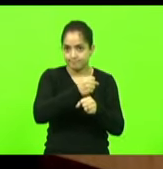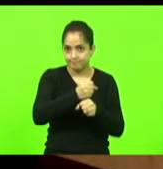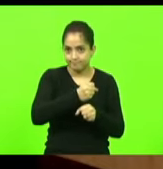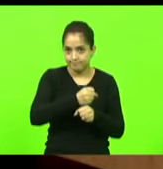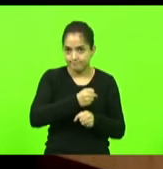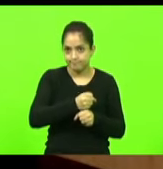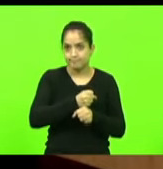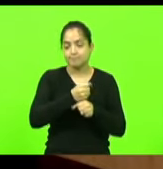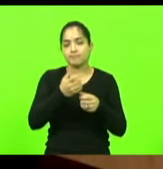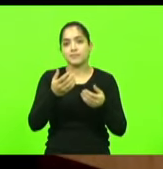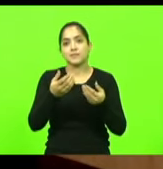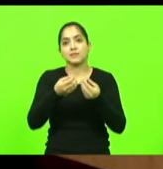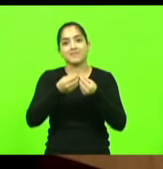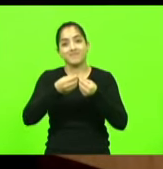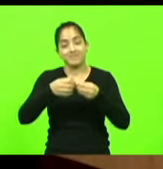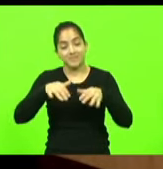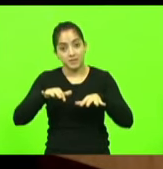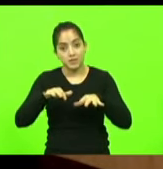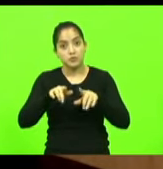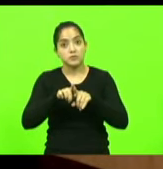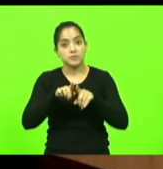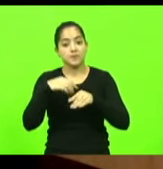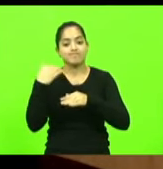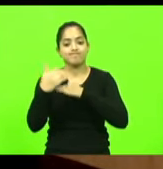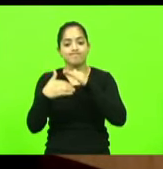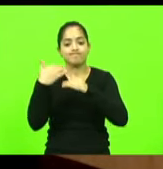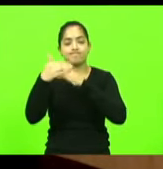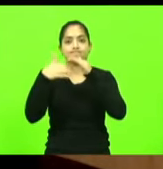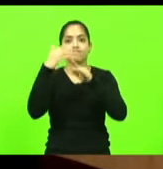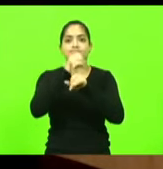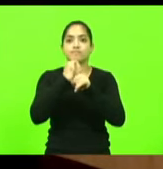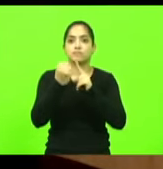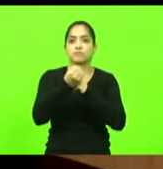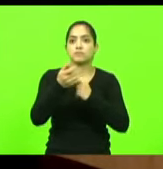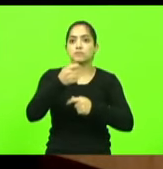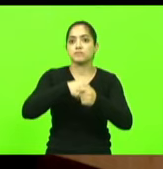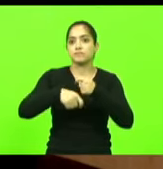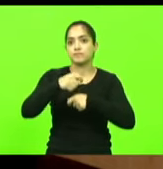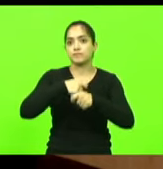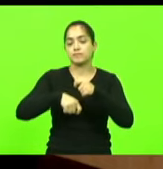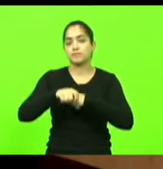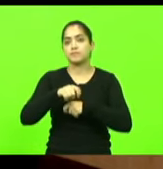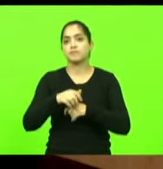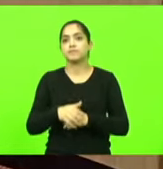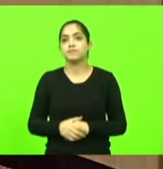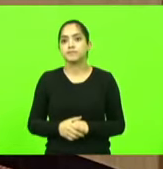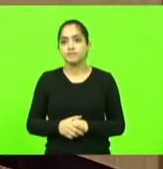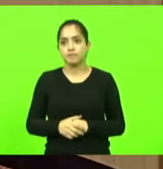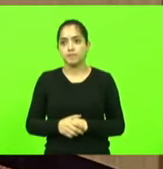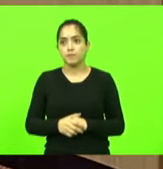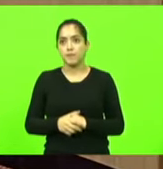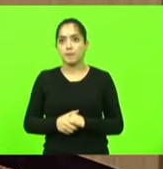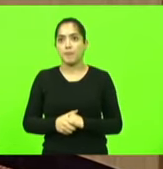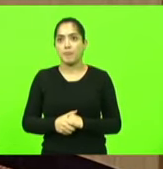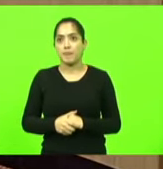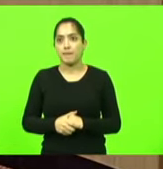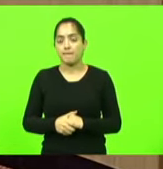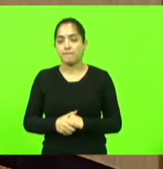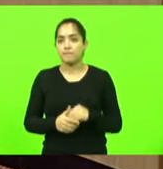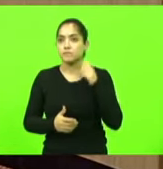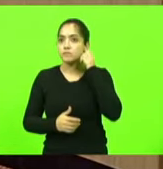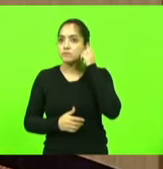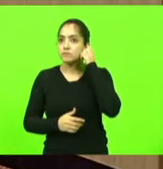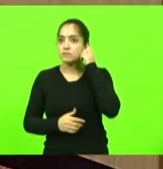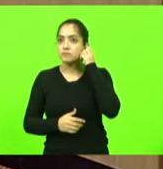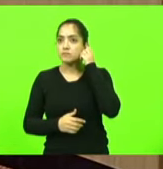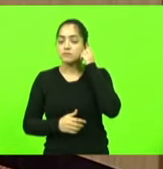grande prejuízo para o desenvolvimento social e econômico de Santa Catarina. Obrigado, presidente. Uma questão de ordem, senhor presidente. Questão de ordem, com a